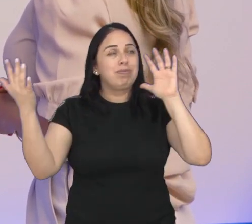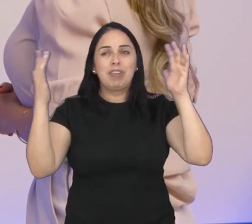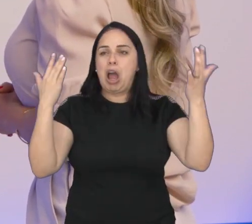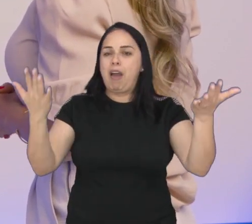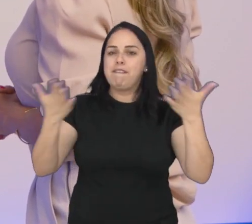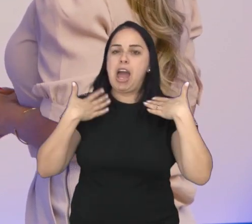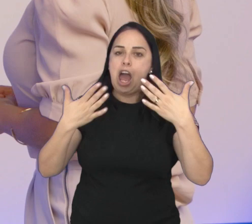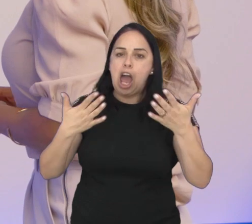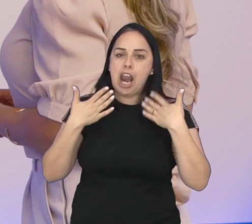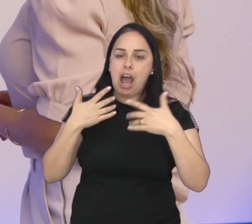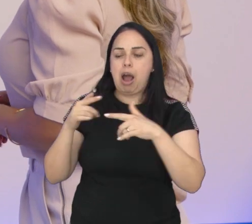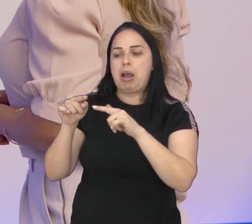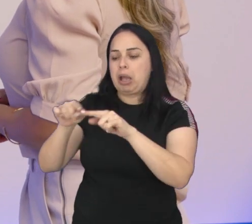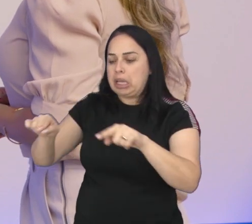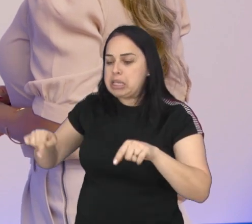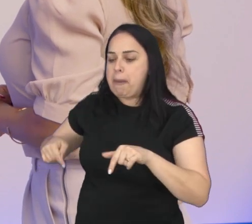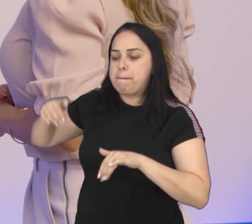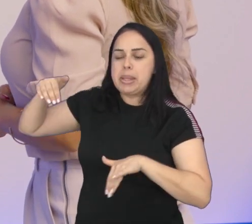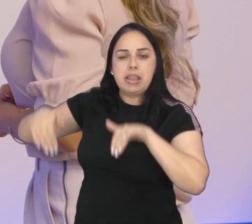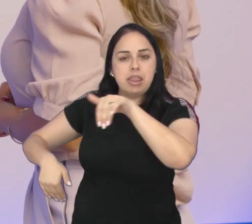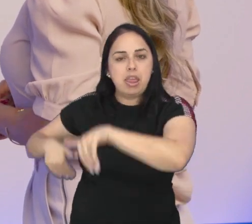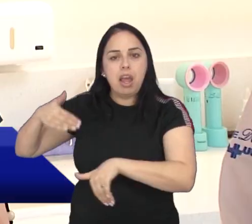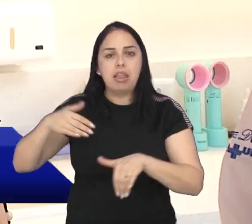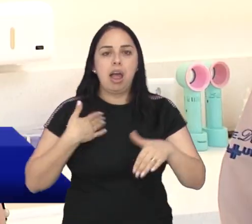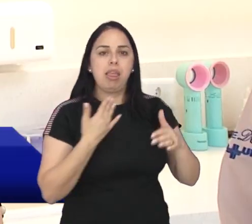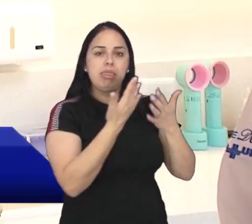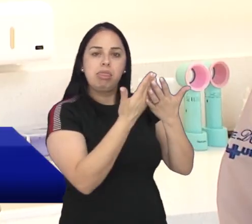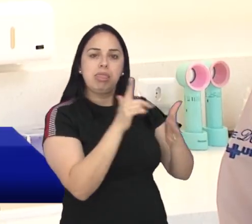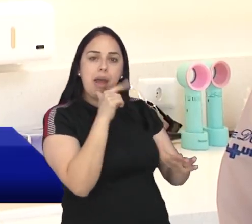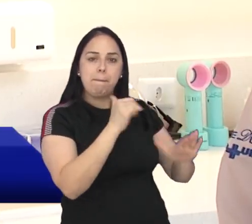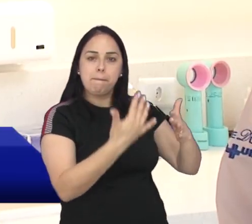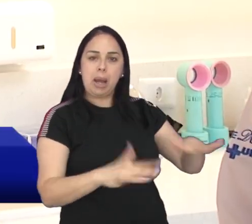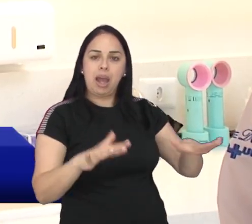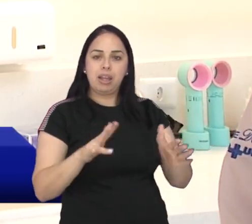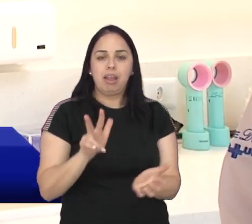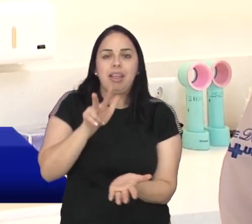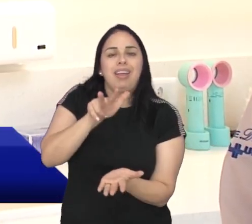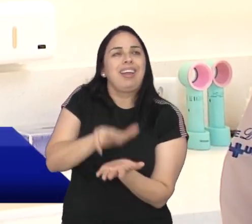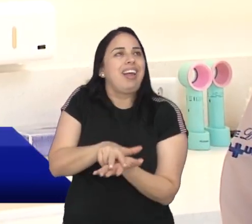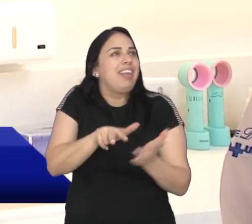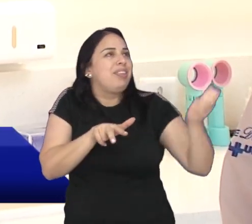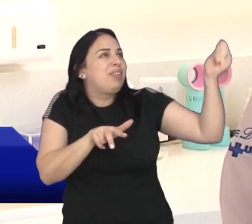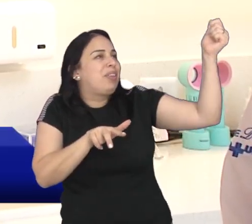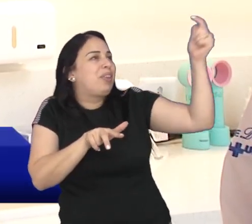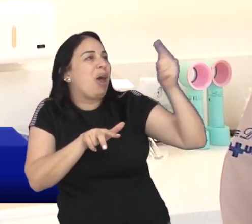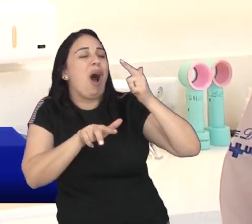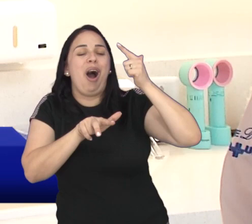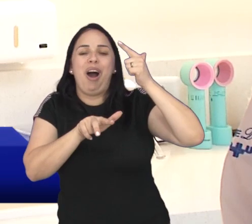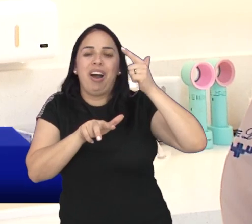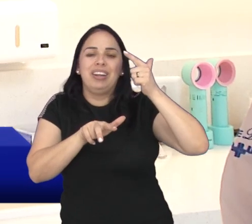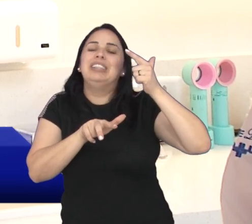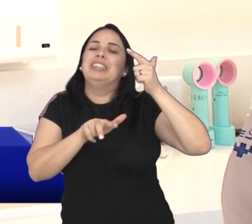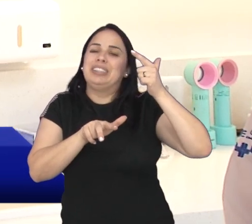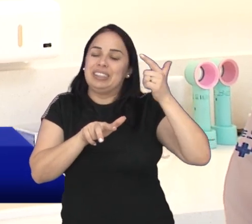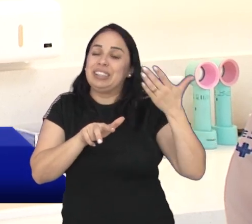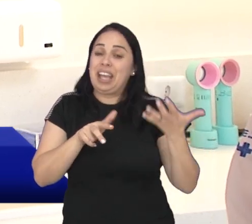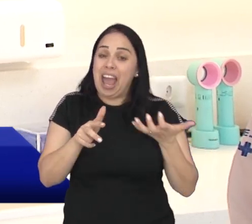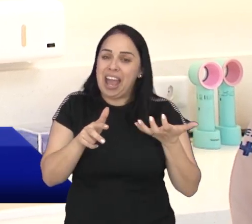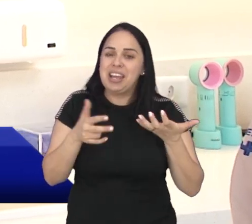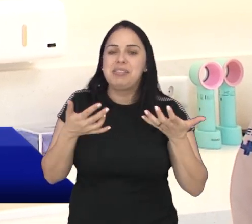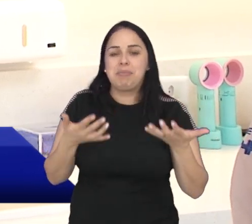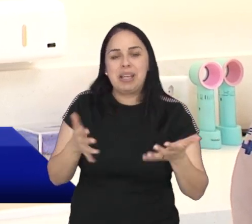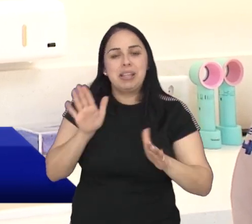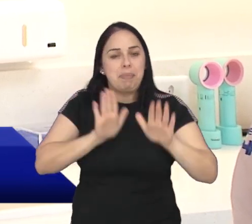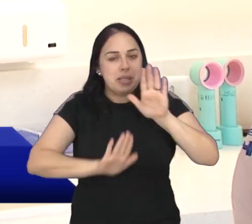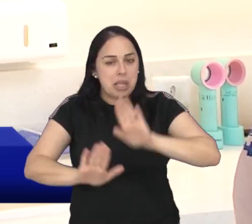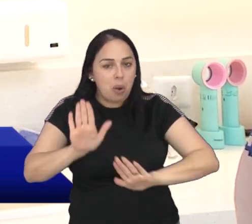mesmo, o verão, o calor, a época de piscina, a época de praia, a gente quer pegar aquele bronze, mas a gente tem que ter alguns cuidados quando a gente